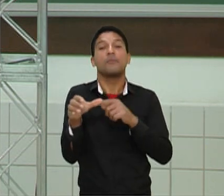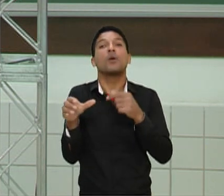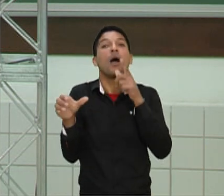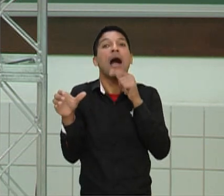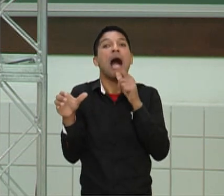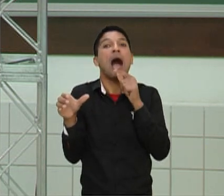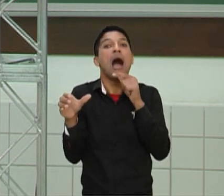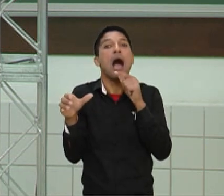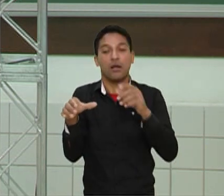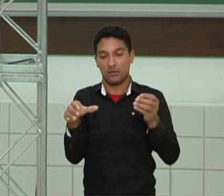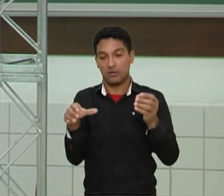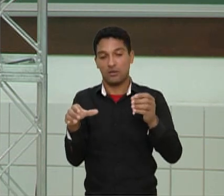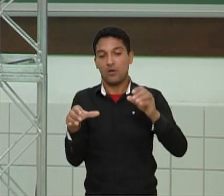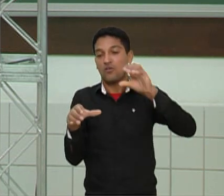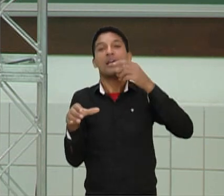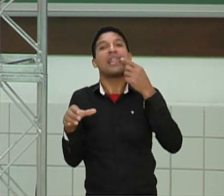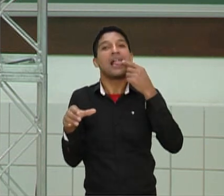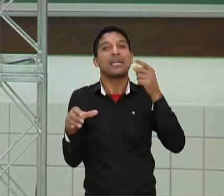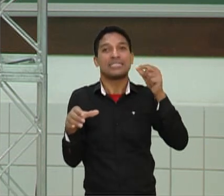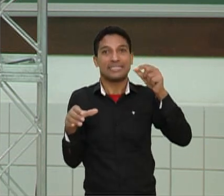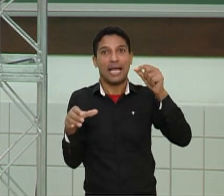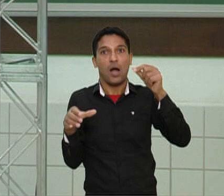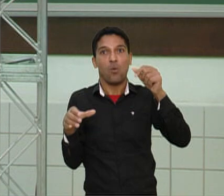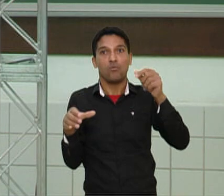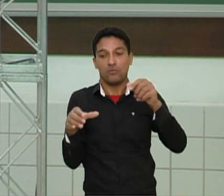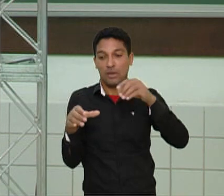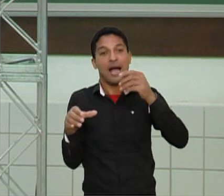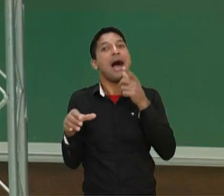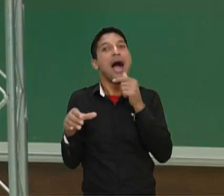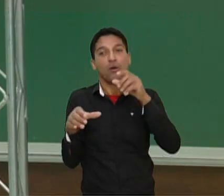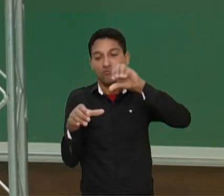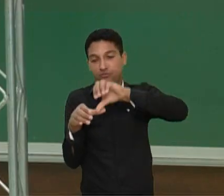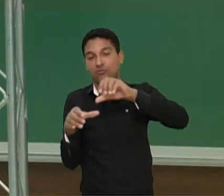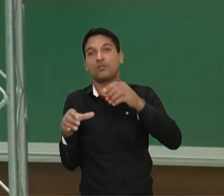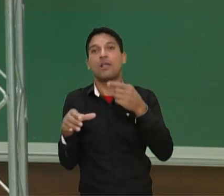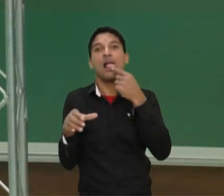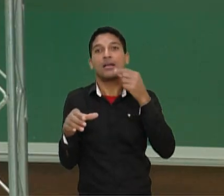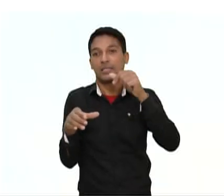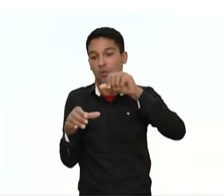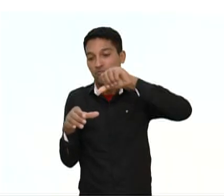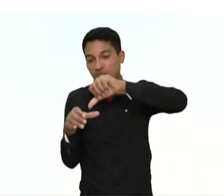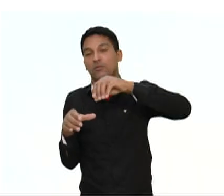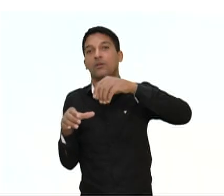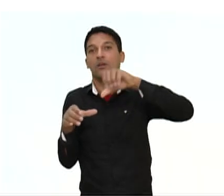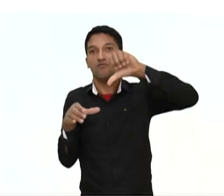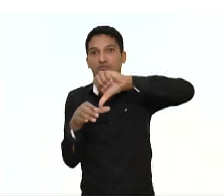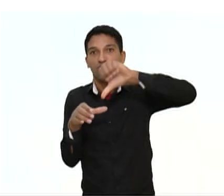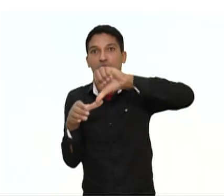água e misturou com o sal, com o cloreto de sódio. Ao fazer isso,